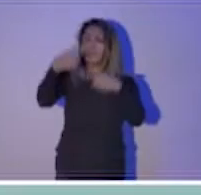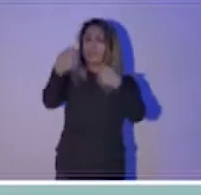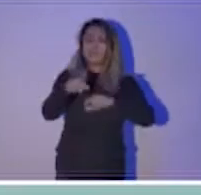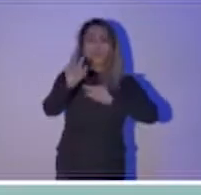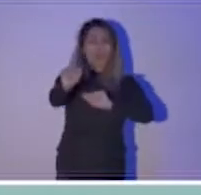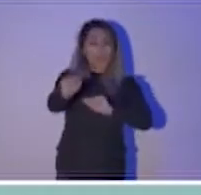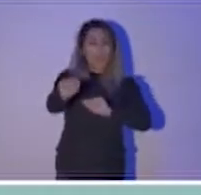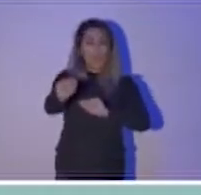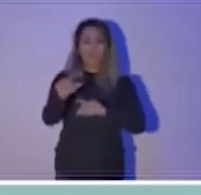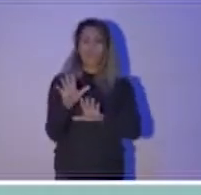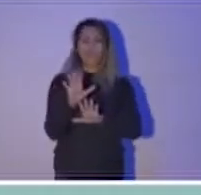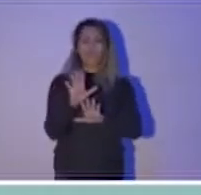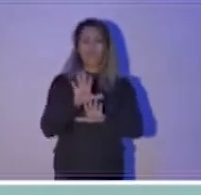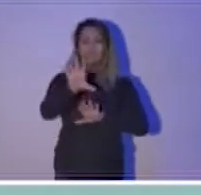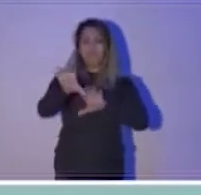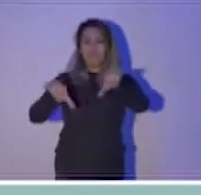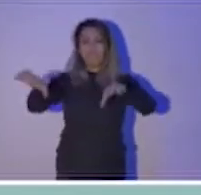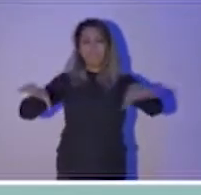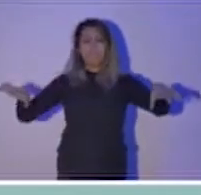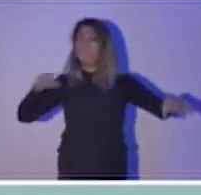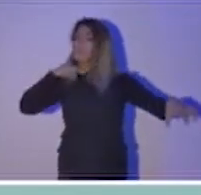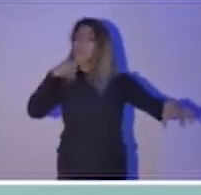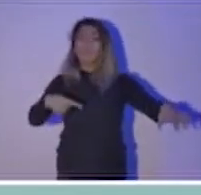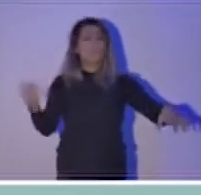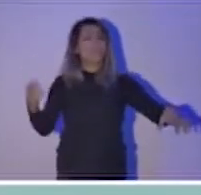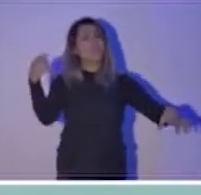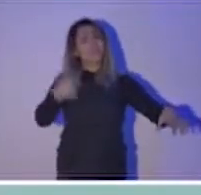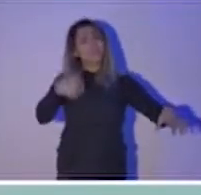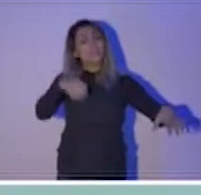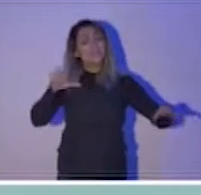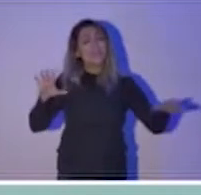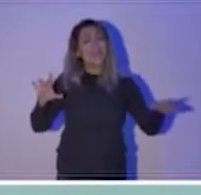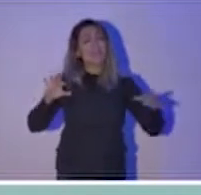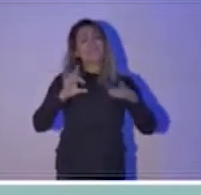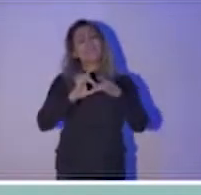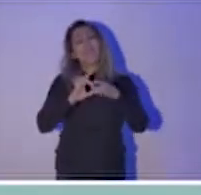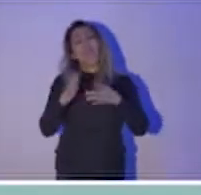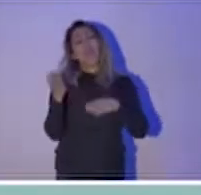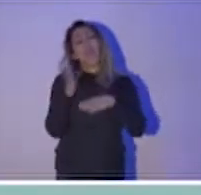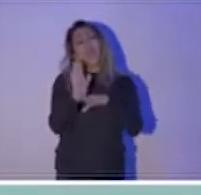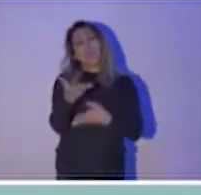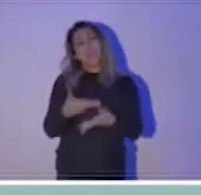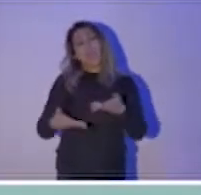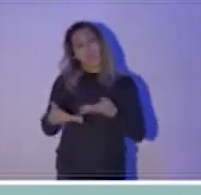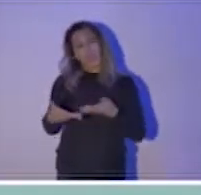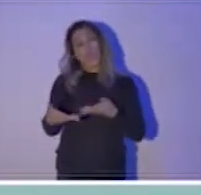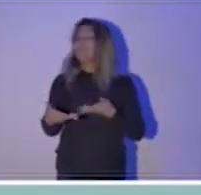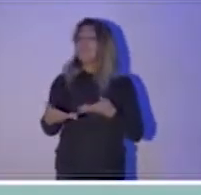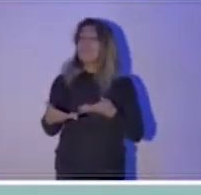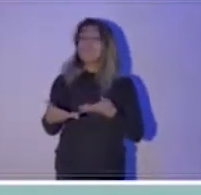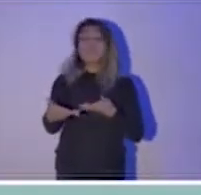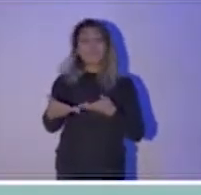um do seu lugar fazendo isoladamente suas ações. Temos que fazer em colaboração. Ou seja, focar